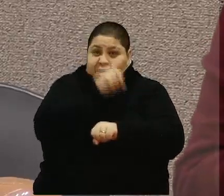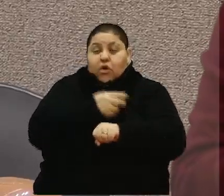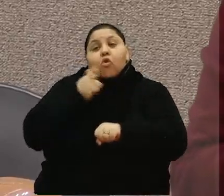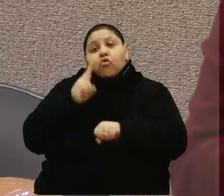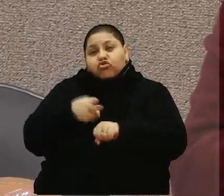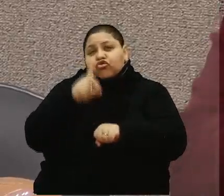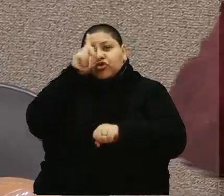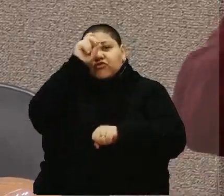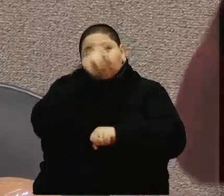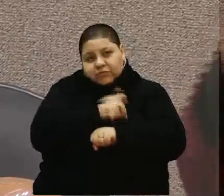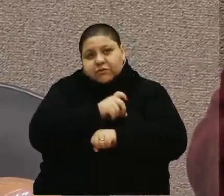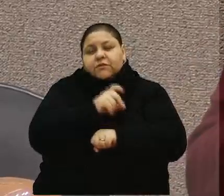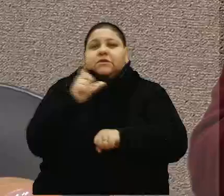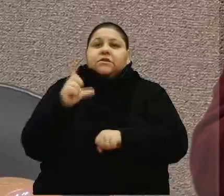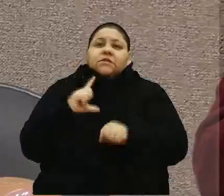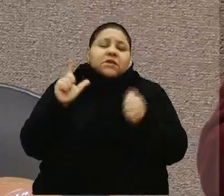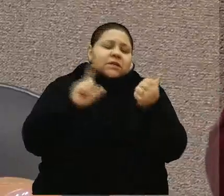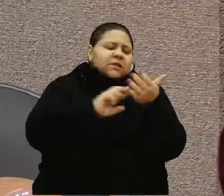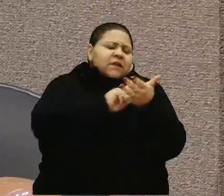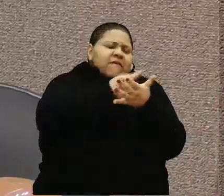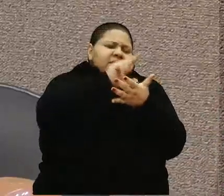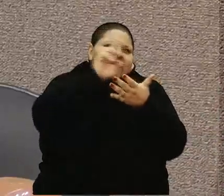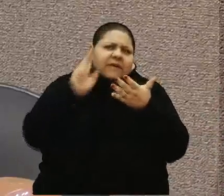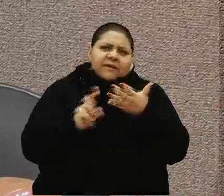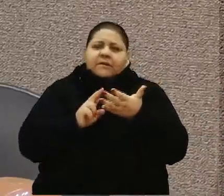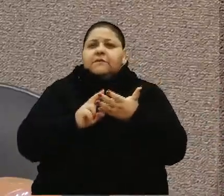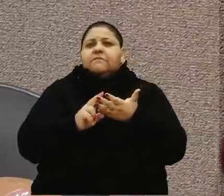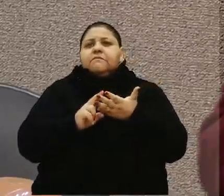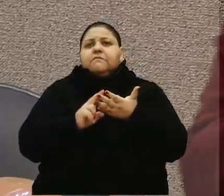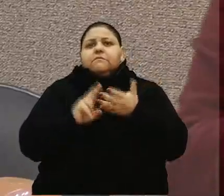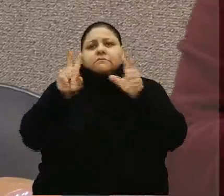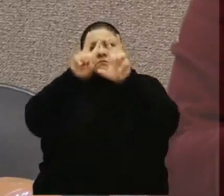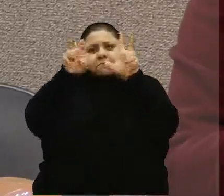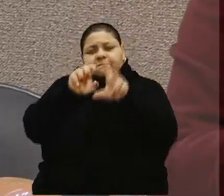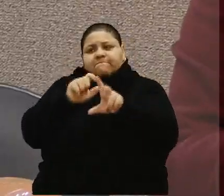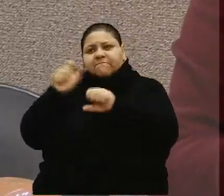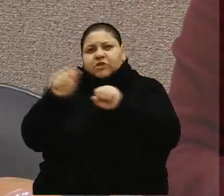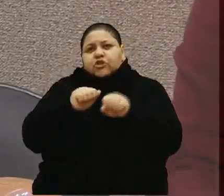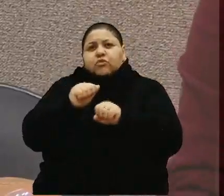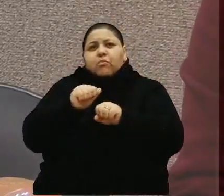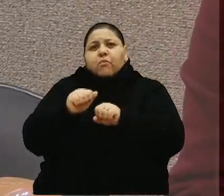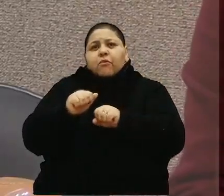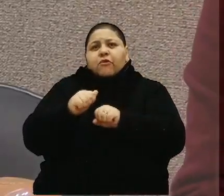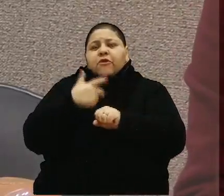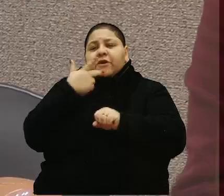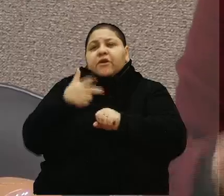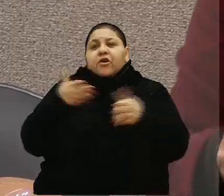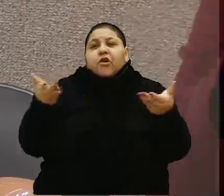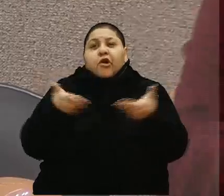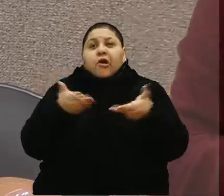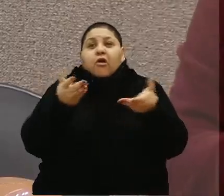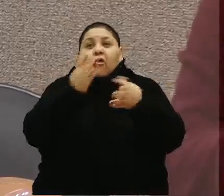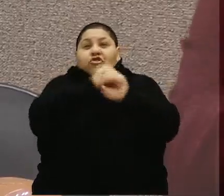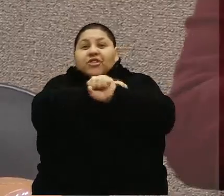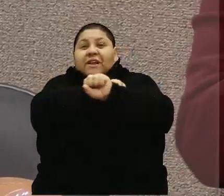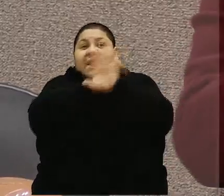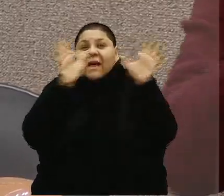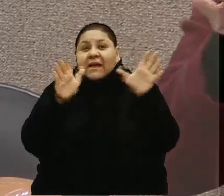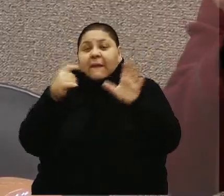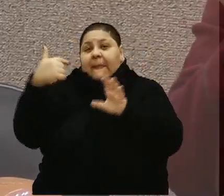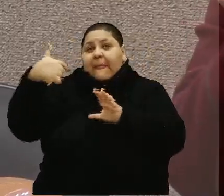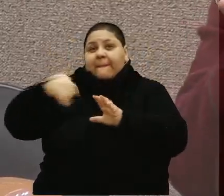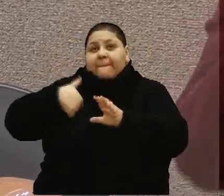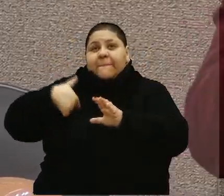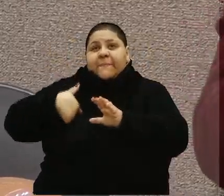está. Tem várias outras questões que eu acho que eu poderia abordar, mas o que eu queria deixar muito claro é que, para mim,